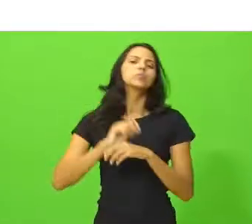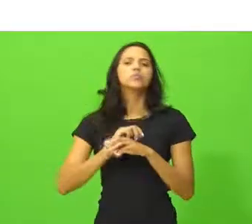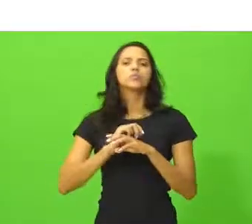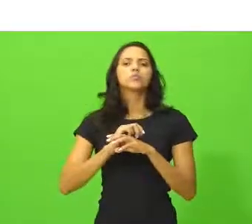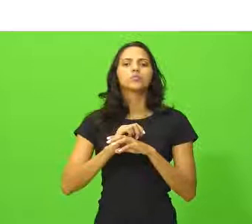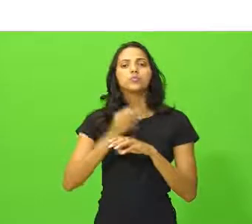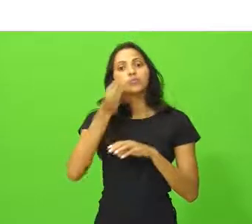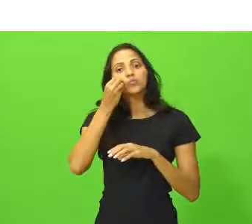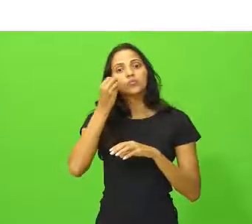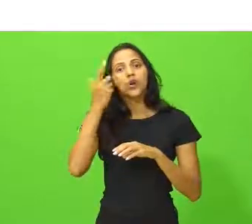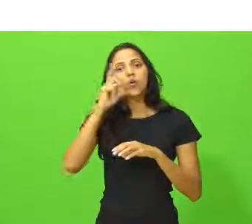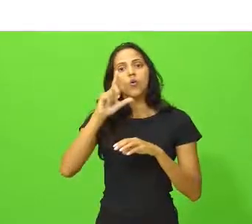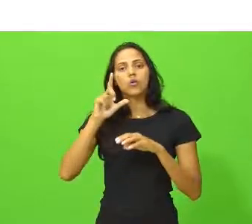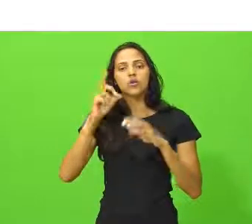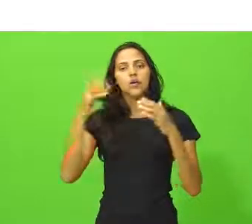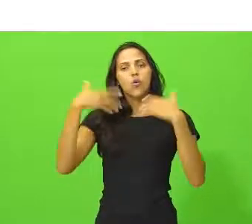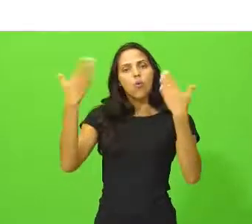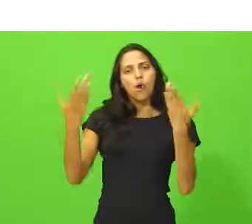assertivas.